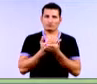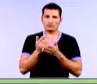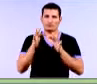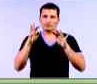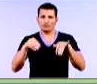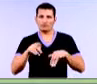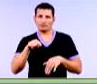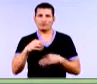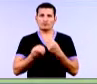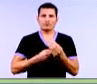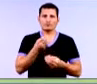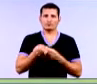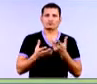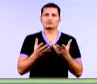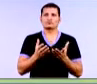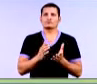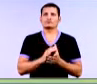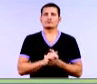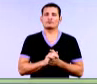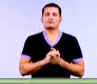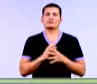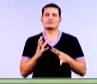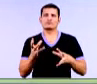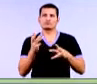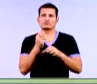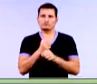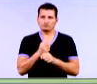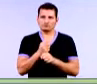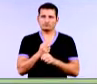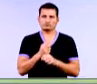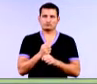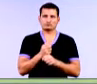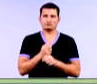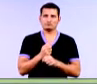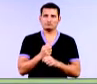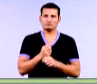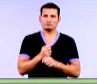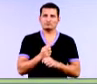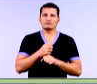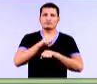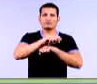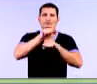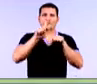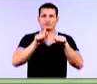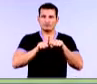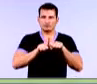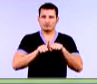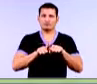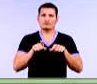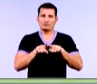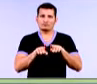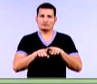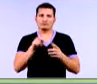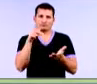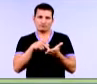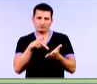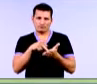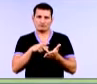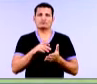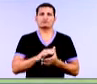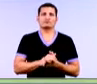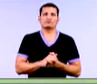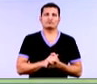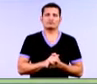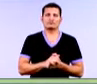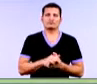determinadas informações são processadas pelo algoritmo e são válidas. Significa